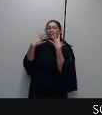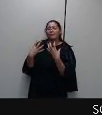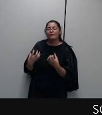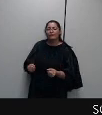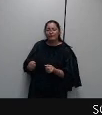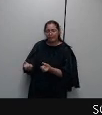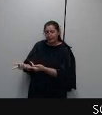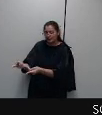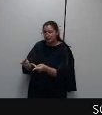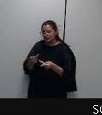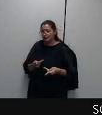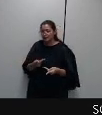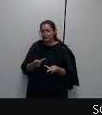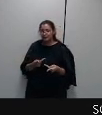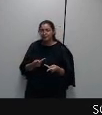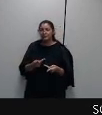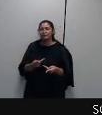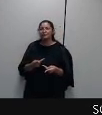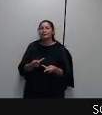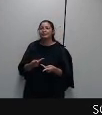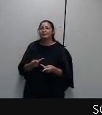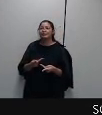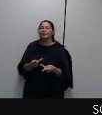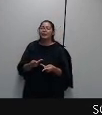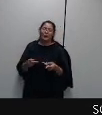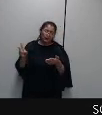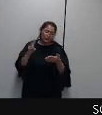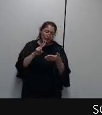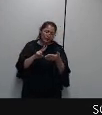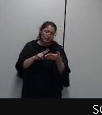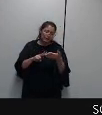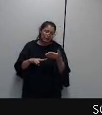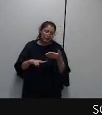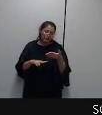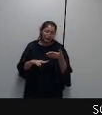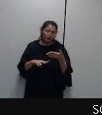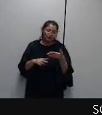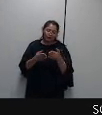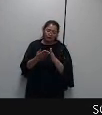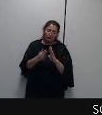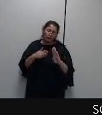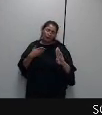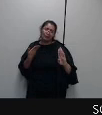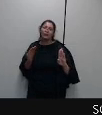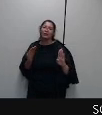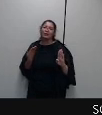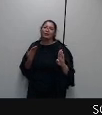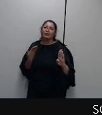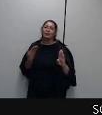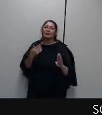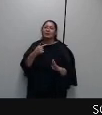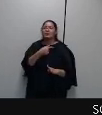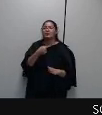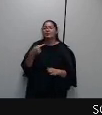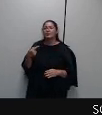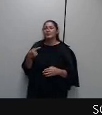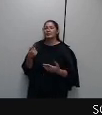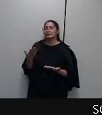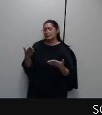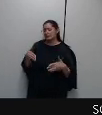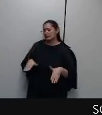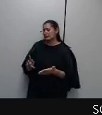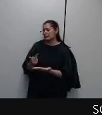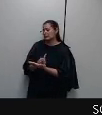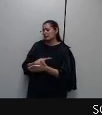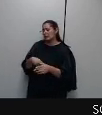aqui a o exame do princípio da causalidade vamos afastar a sua Sete nessas situações ou não